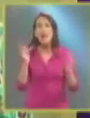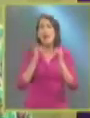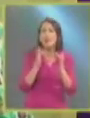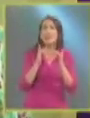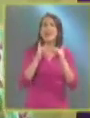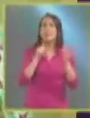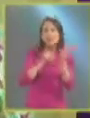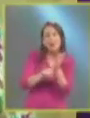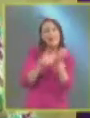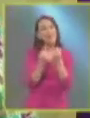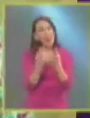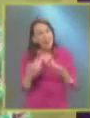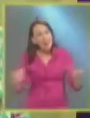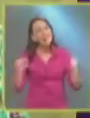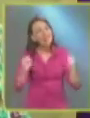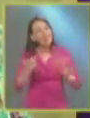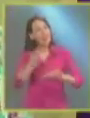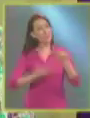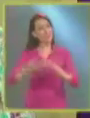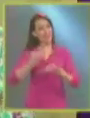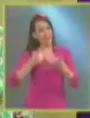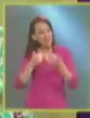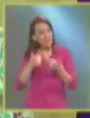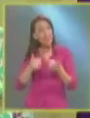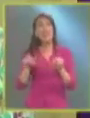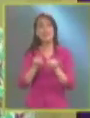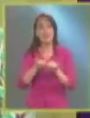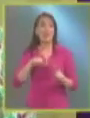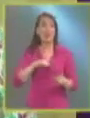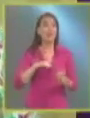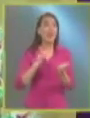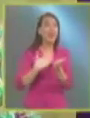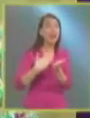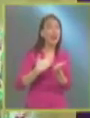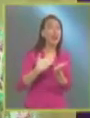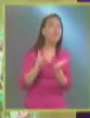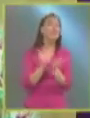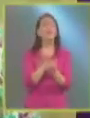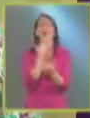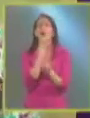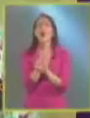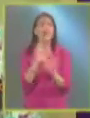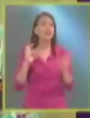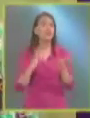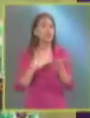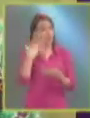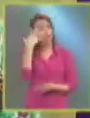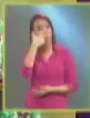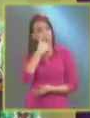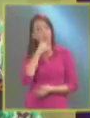gente, não guarda só para você. Nós temos um kit de livros, né, da Elisete, maravilhosa, daqui a pouquinho eu